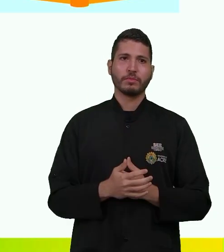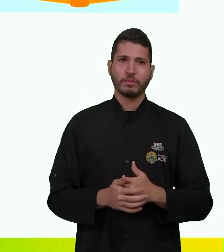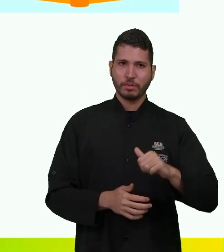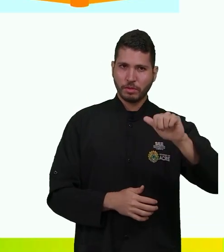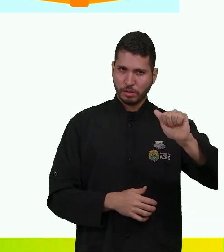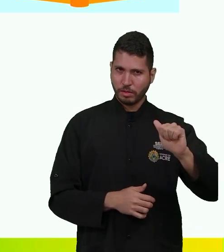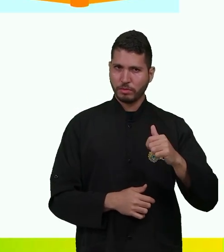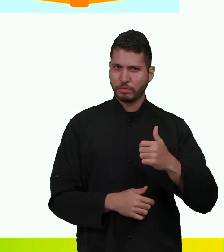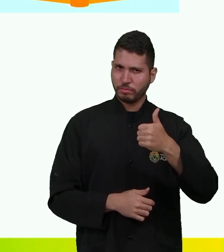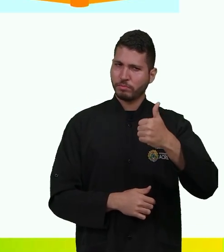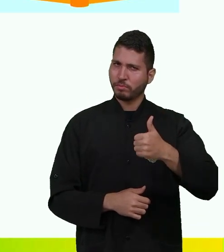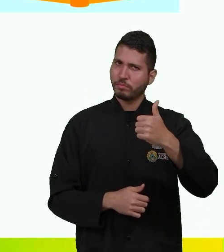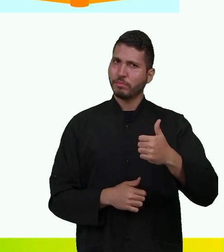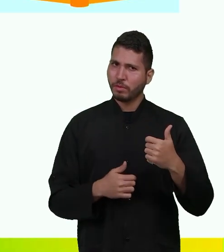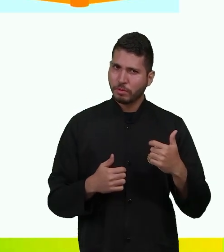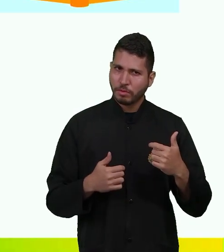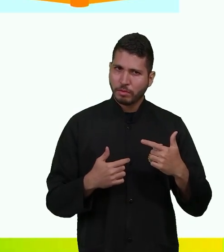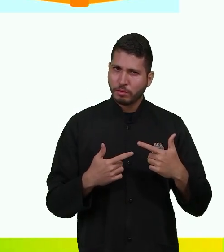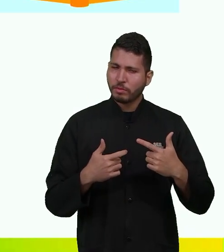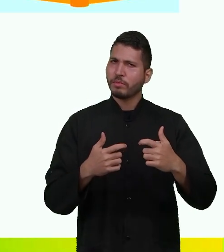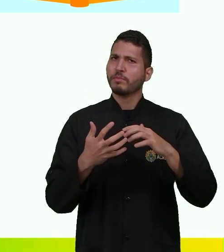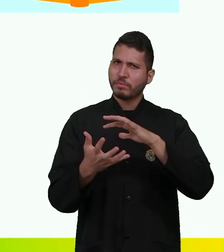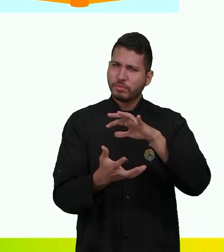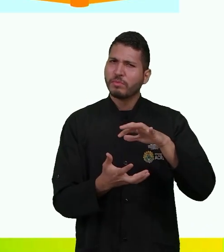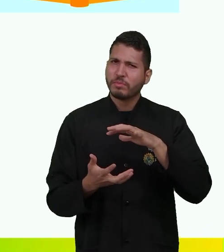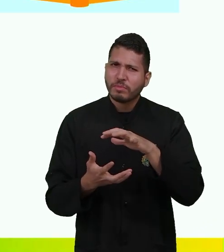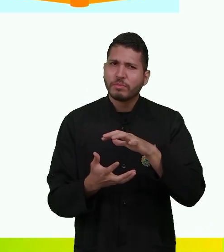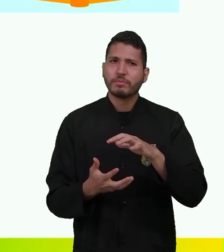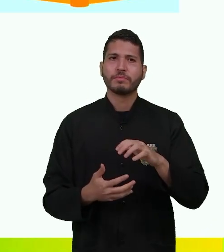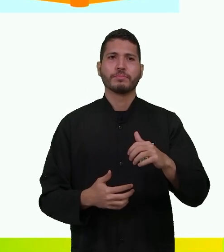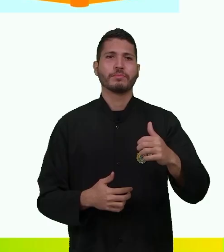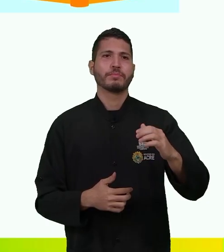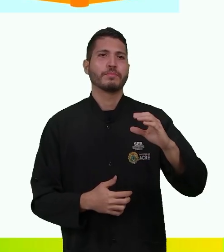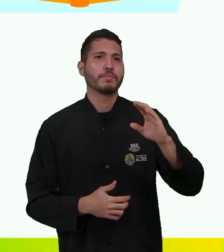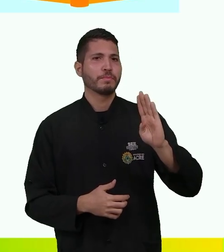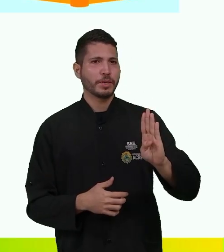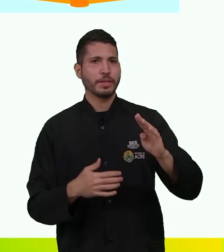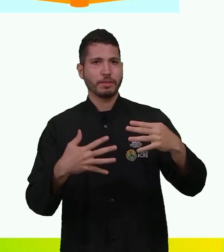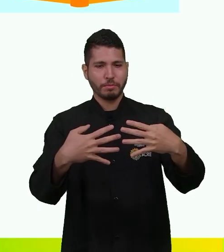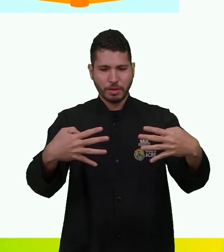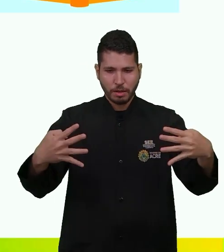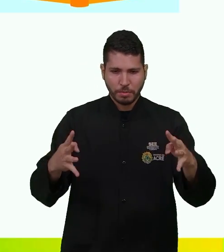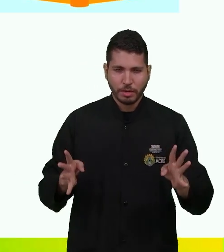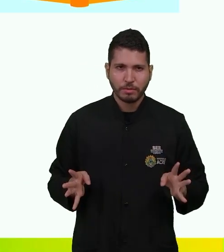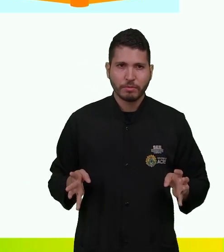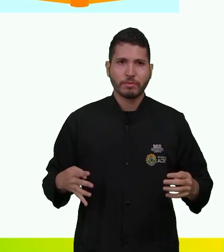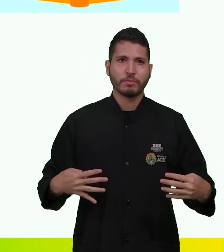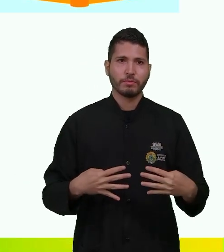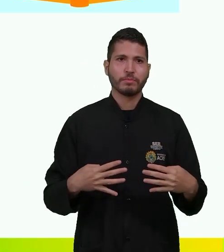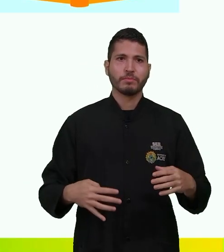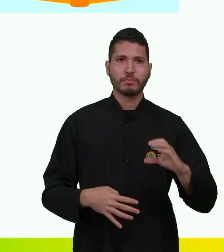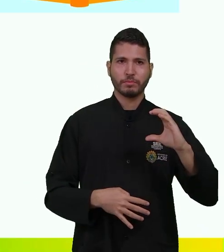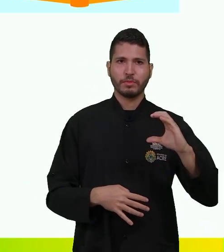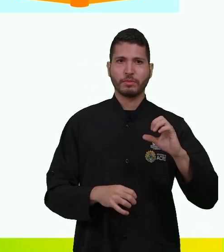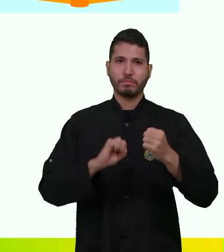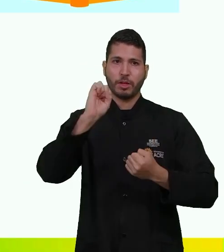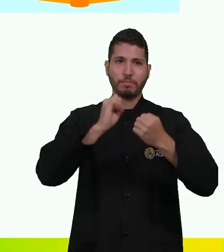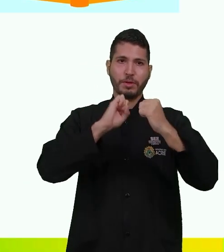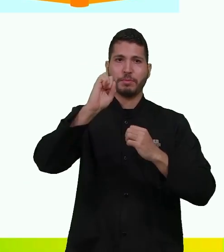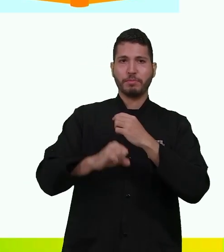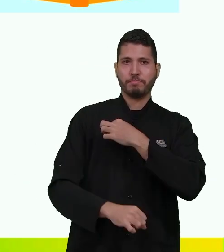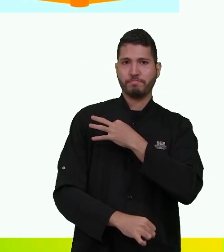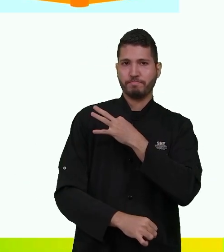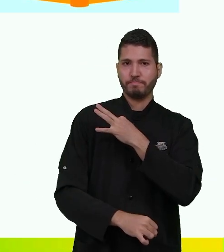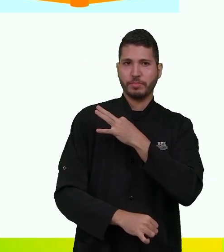Mundial. Nós vimos isso, gente? Os cercamentos, a indústria têxtil,